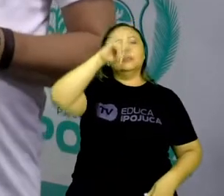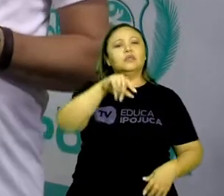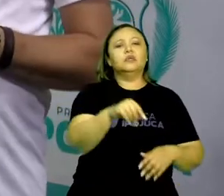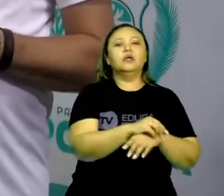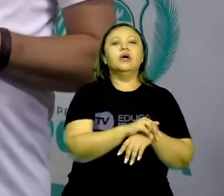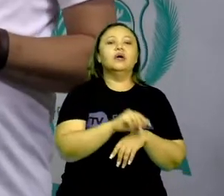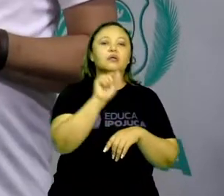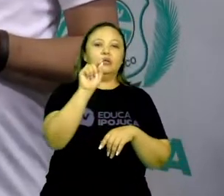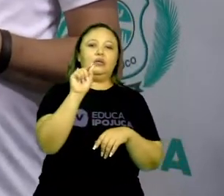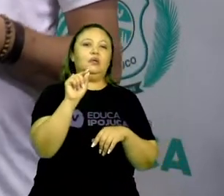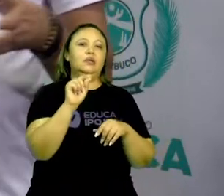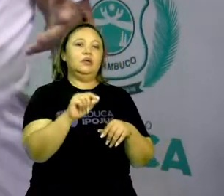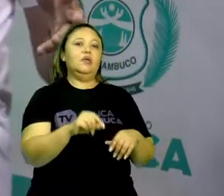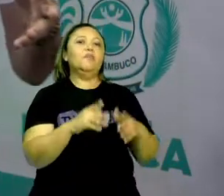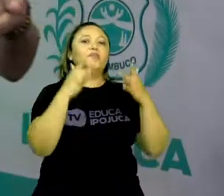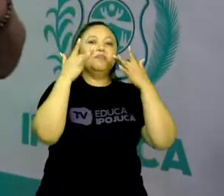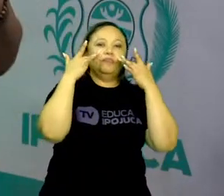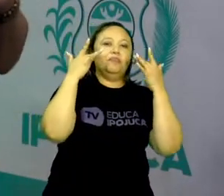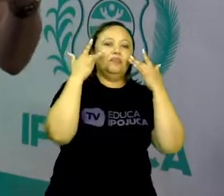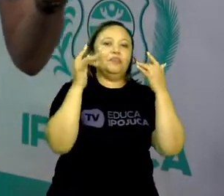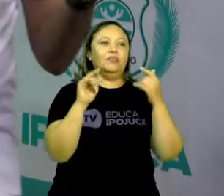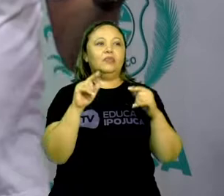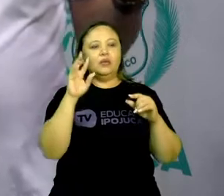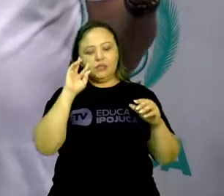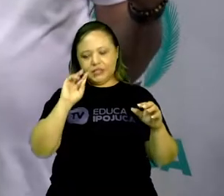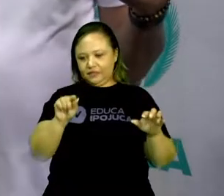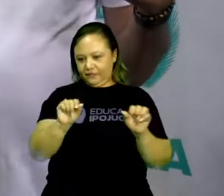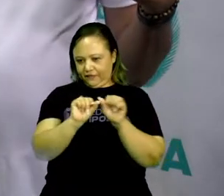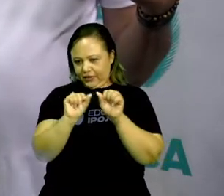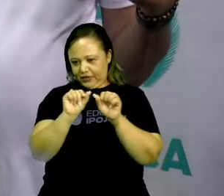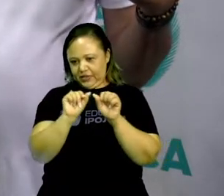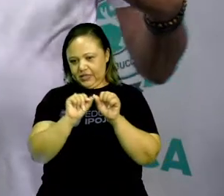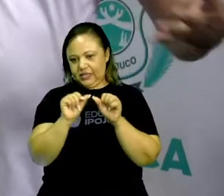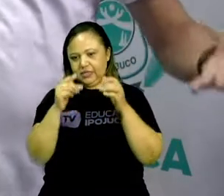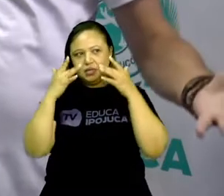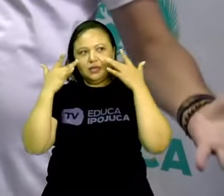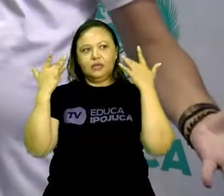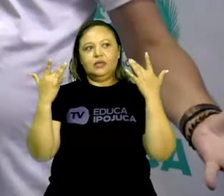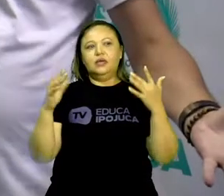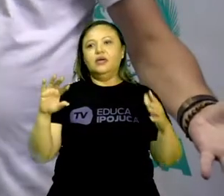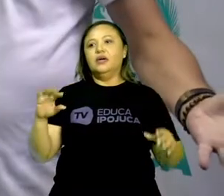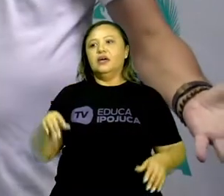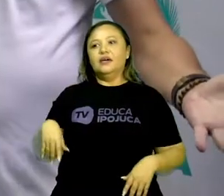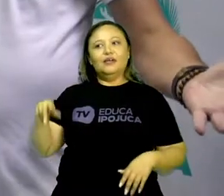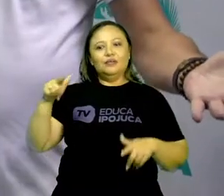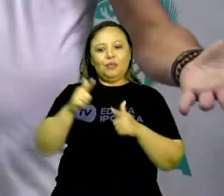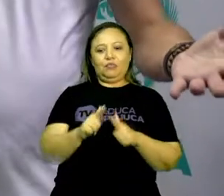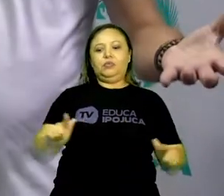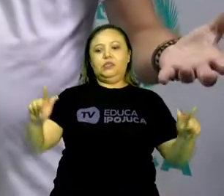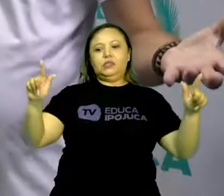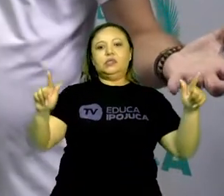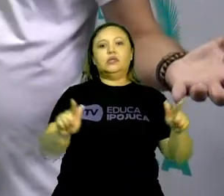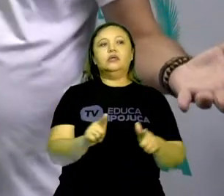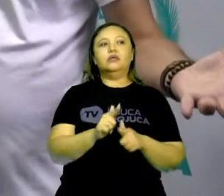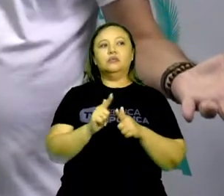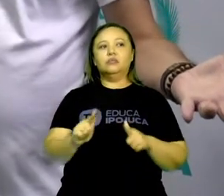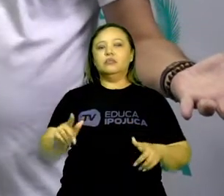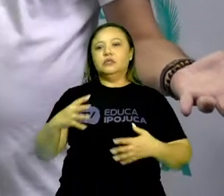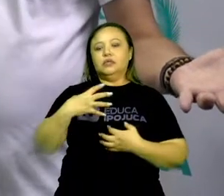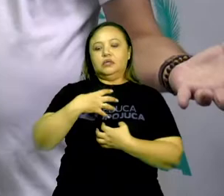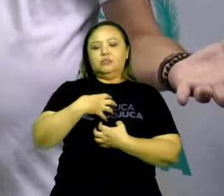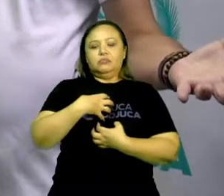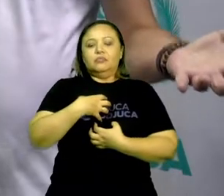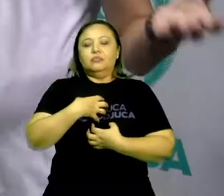que, pense, você está fazendo a cena e de repente entra uma música para dar força àquela